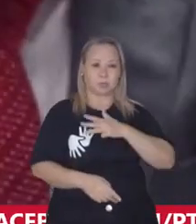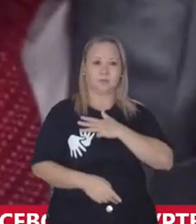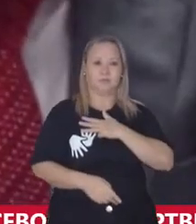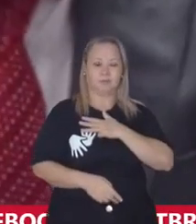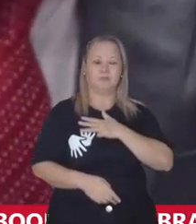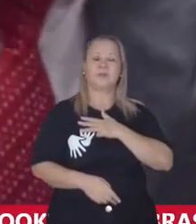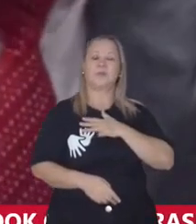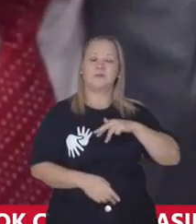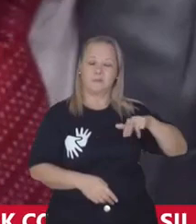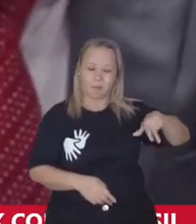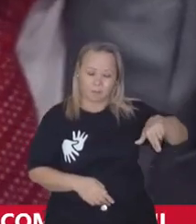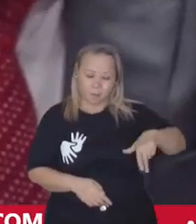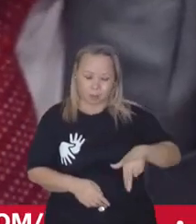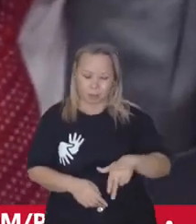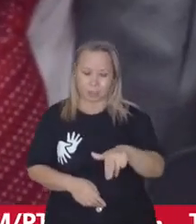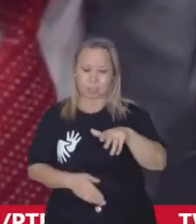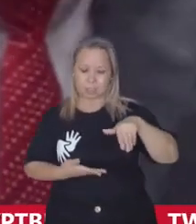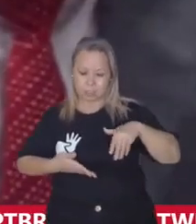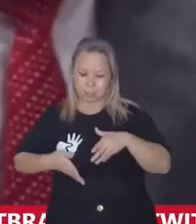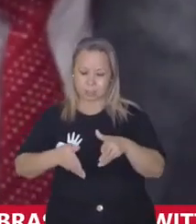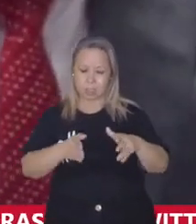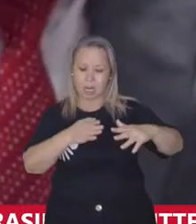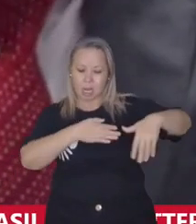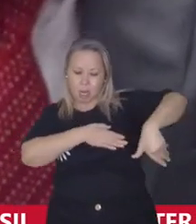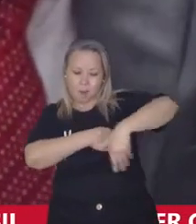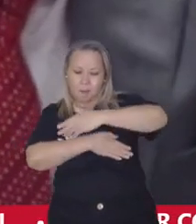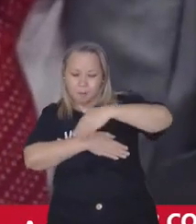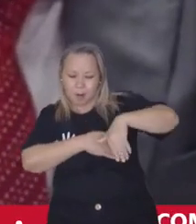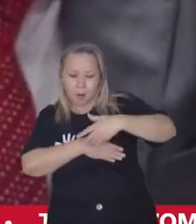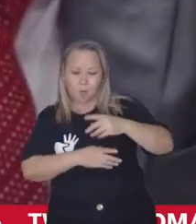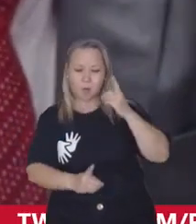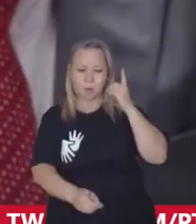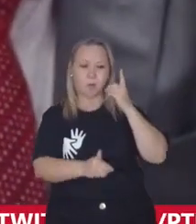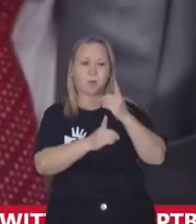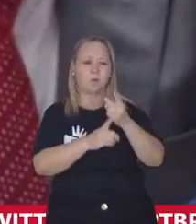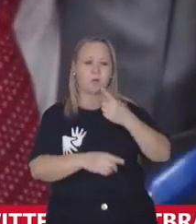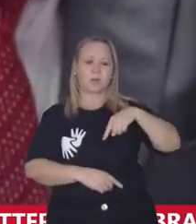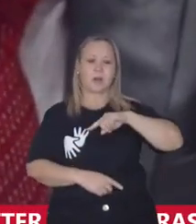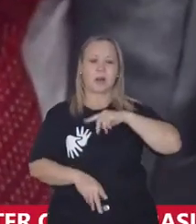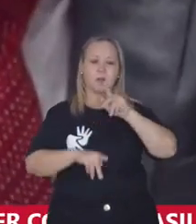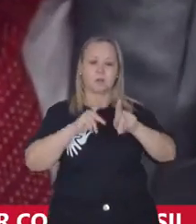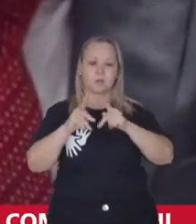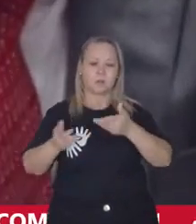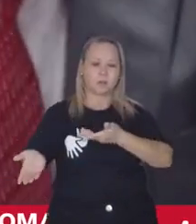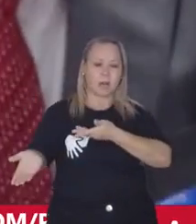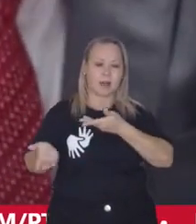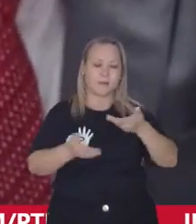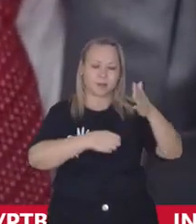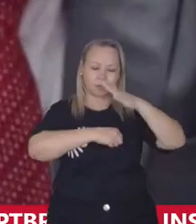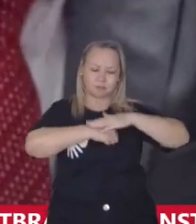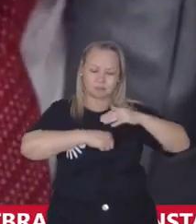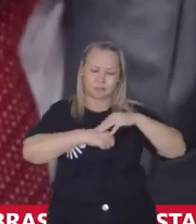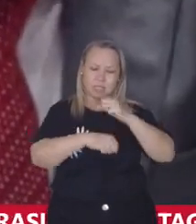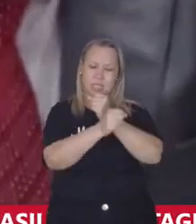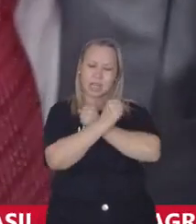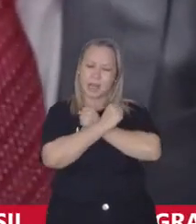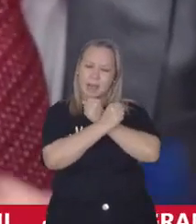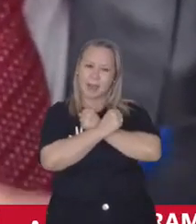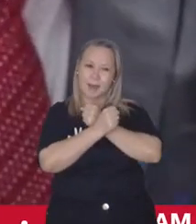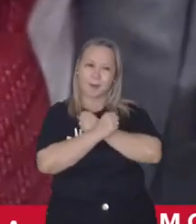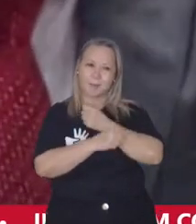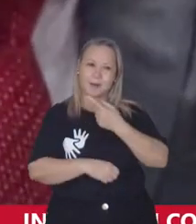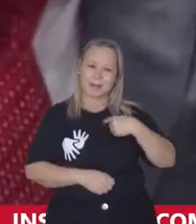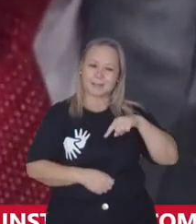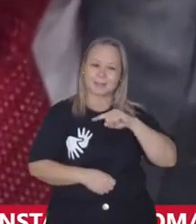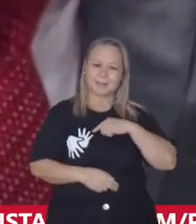estrada, vamos para as ruas, vamos encontrar o nosso povo, vamos levar a nossa solidariedade, o nosso abraço, a nossa fala